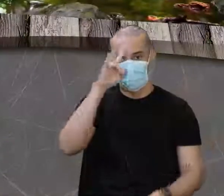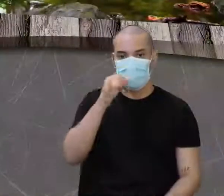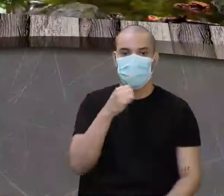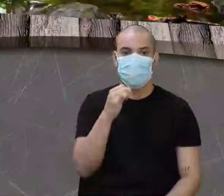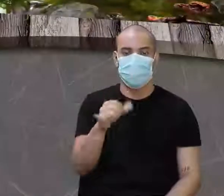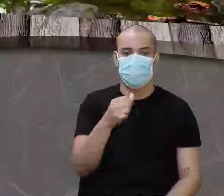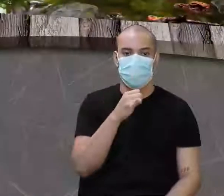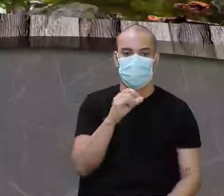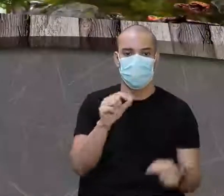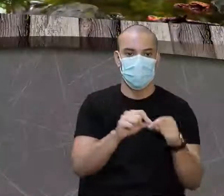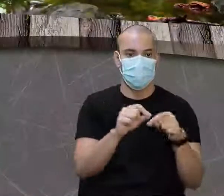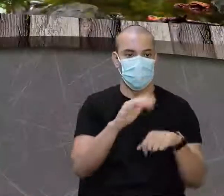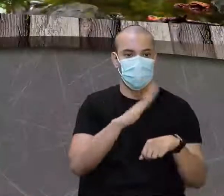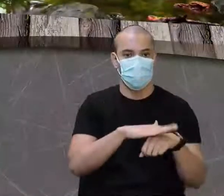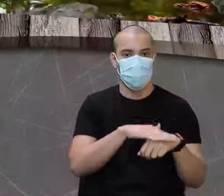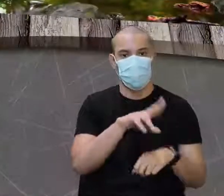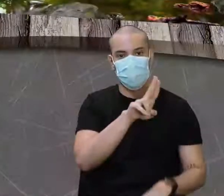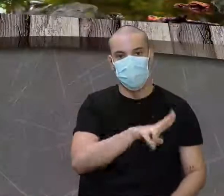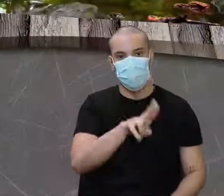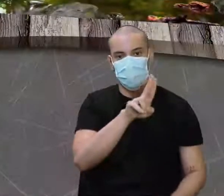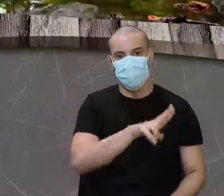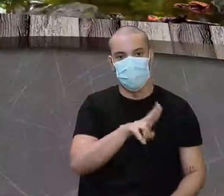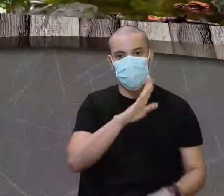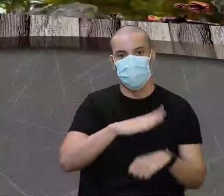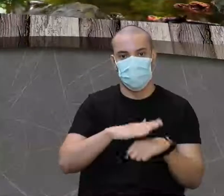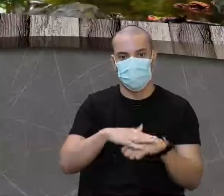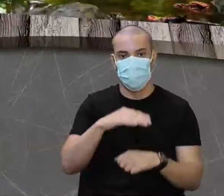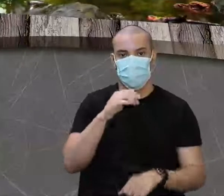Ela é produzida, utilizada,